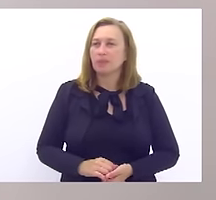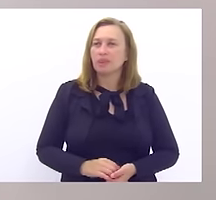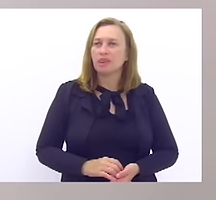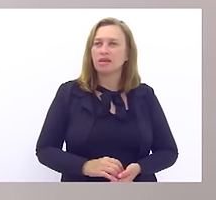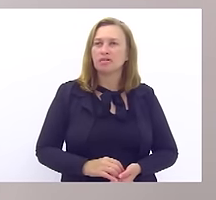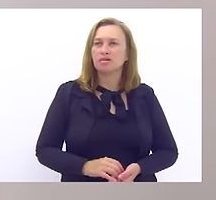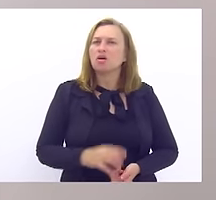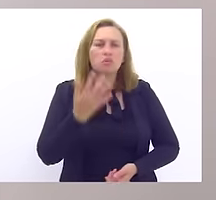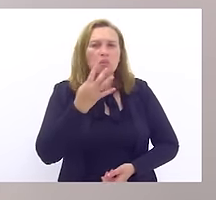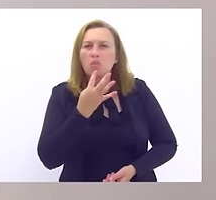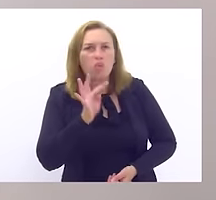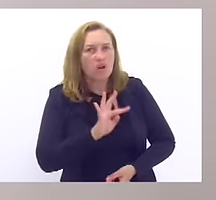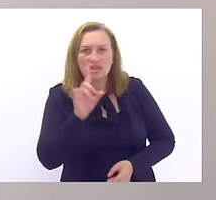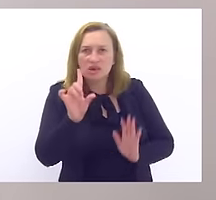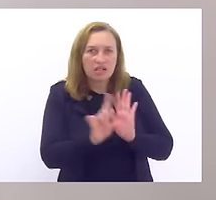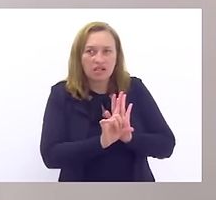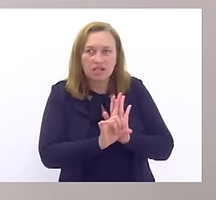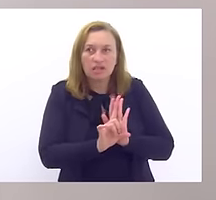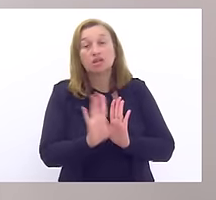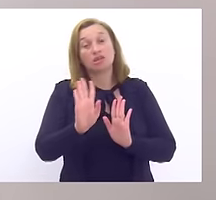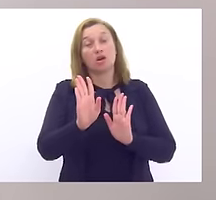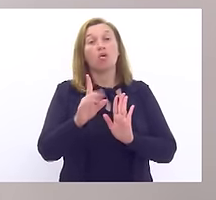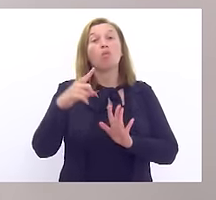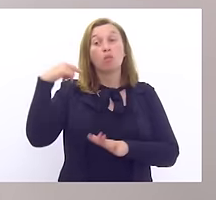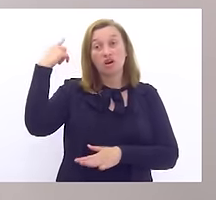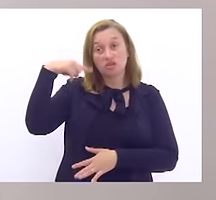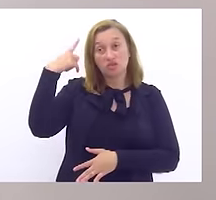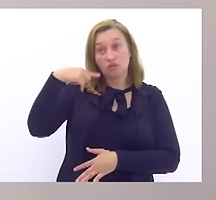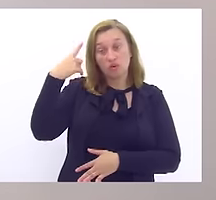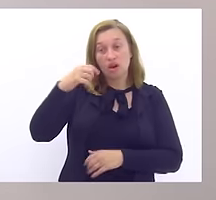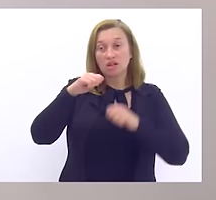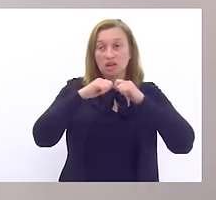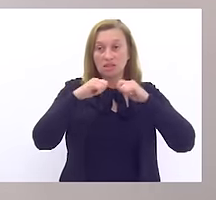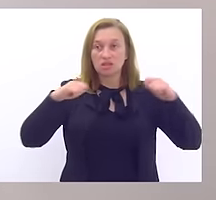não conhece a legislação o advogado